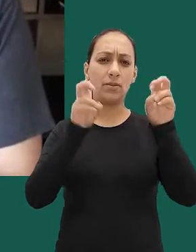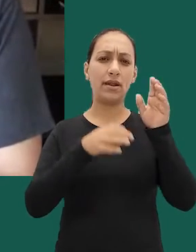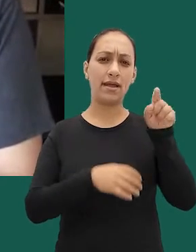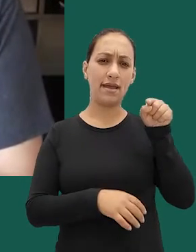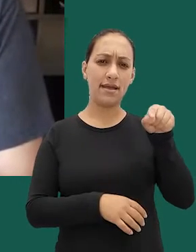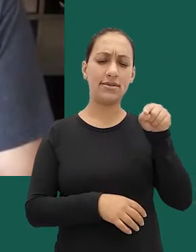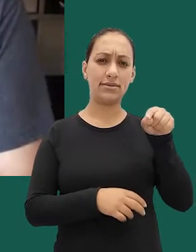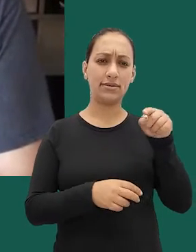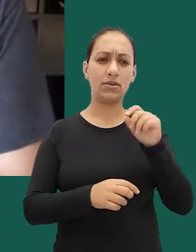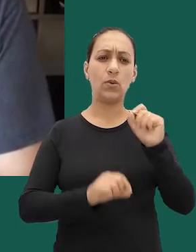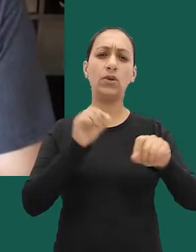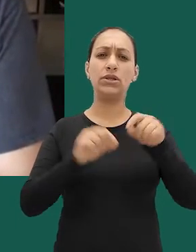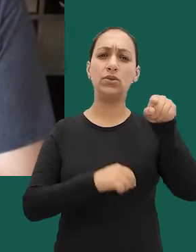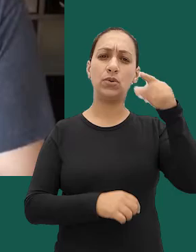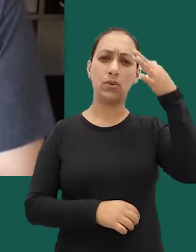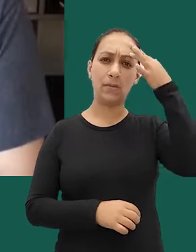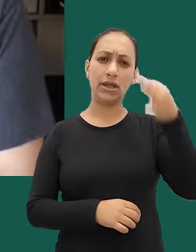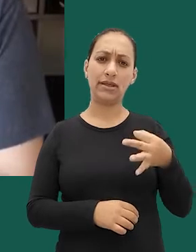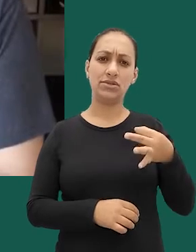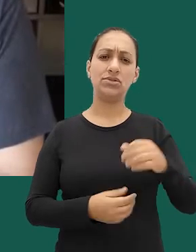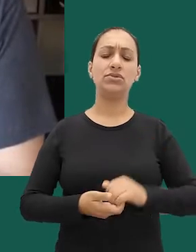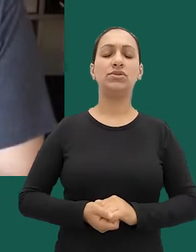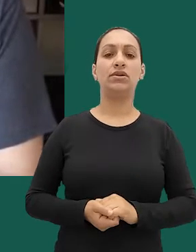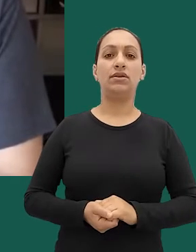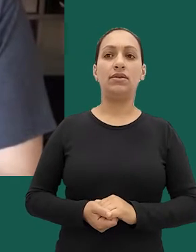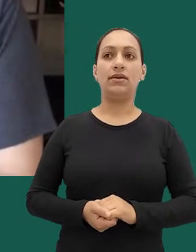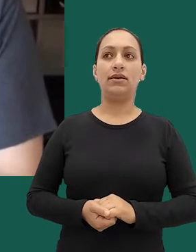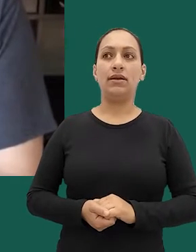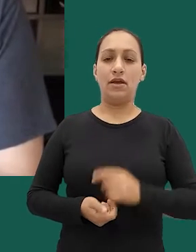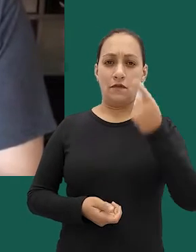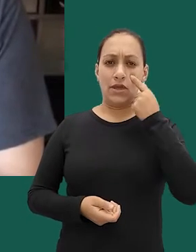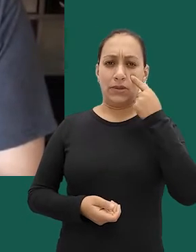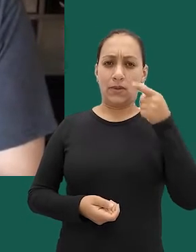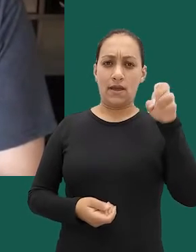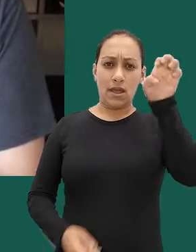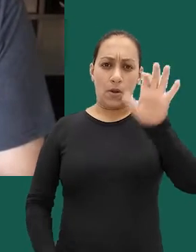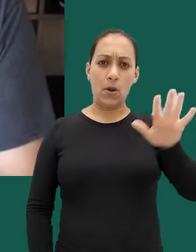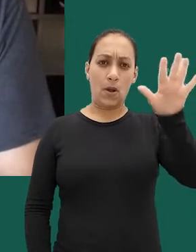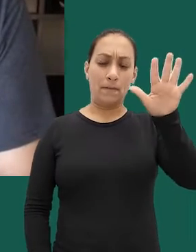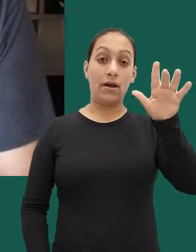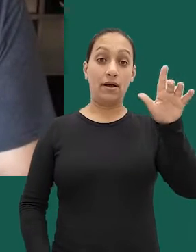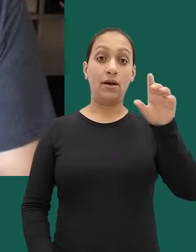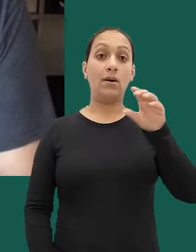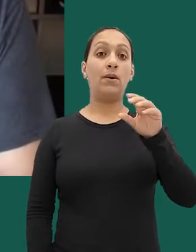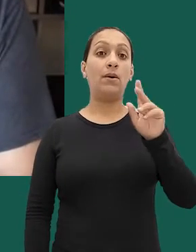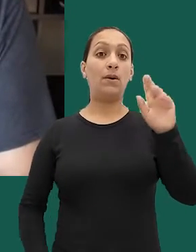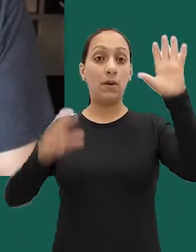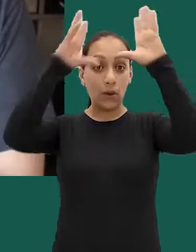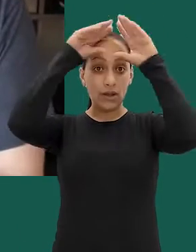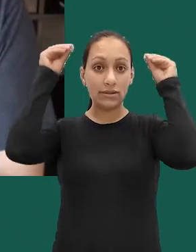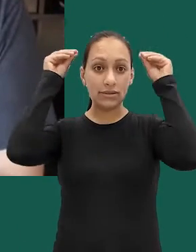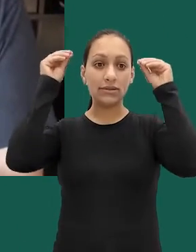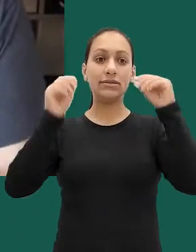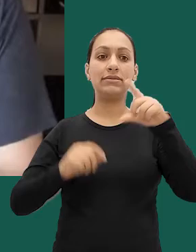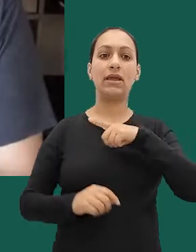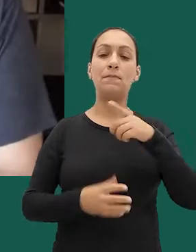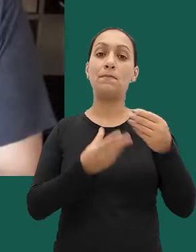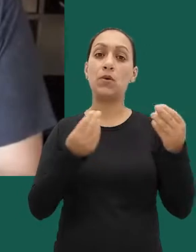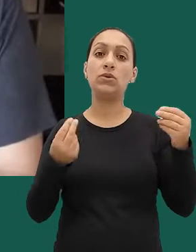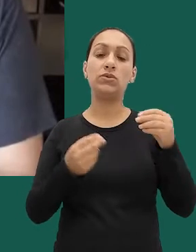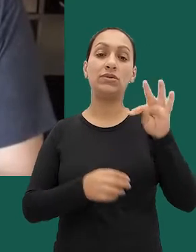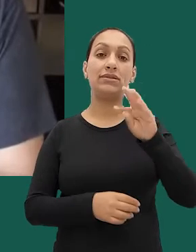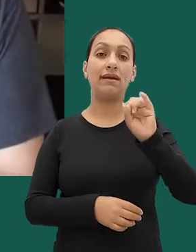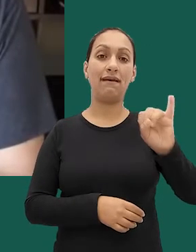que tu entende. Eu tô vendo muito aqui na Europa, principalmente, aqui na Holanda, tem muito bootcamp de tecnologia em que